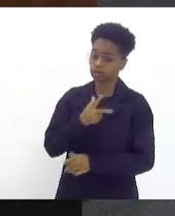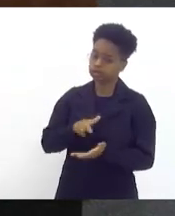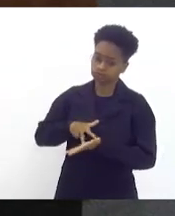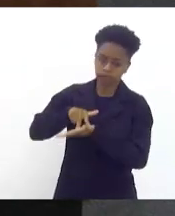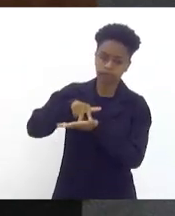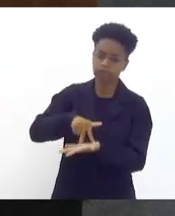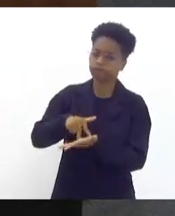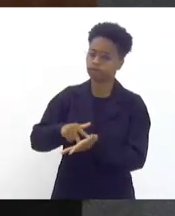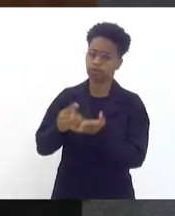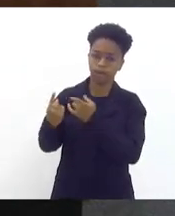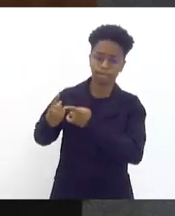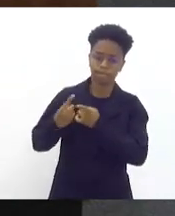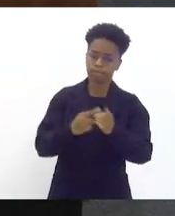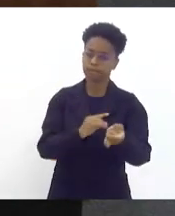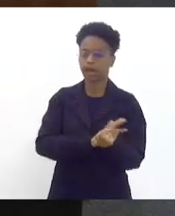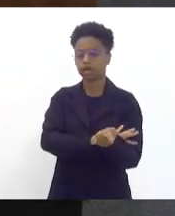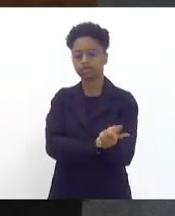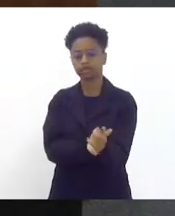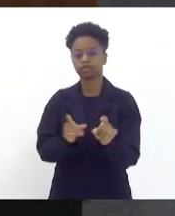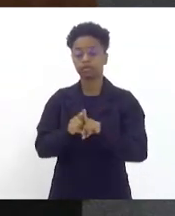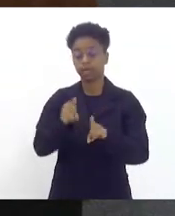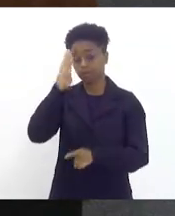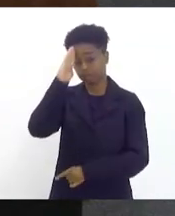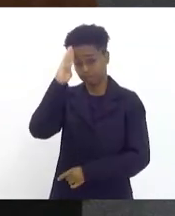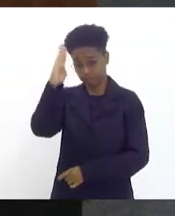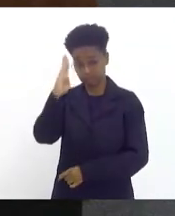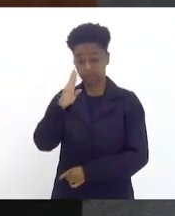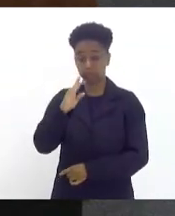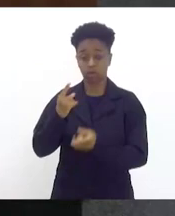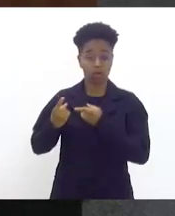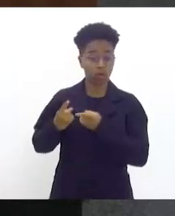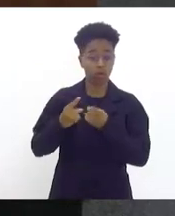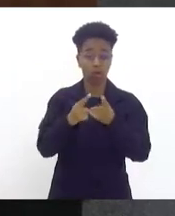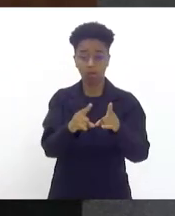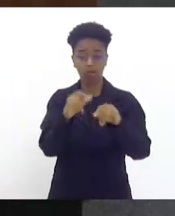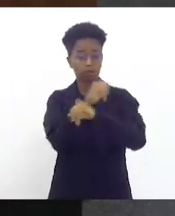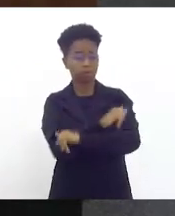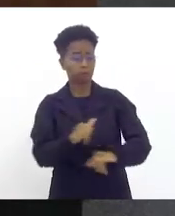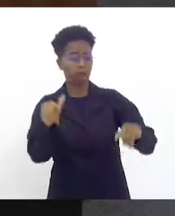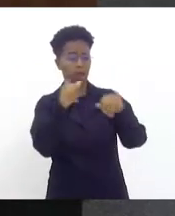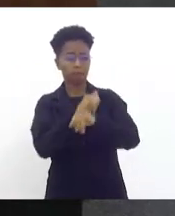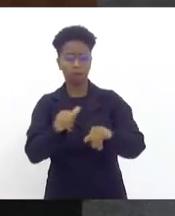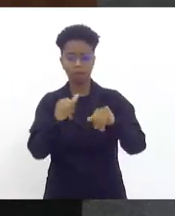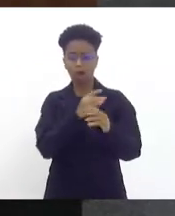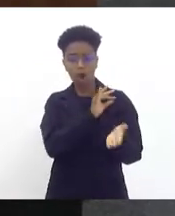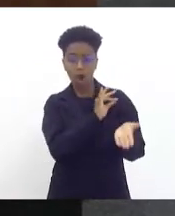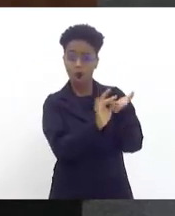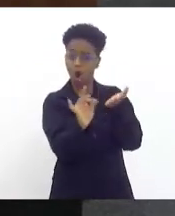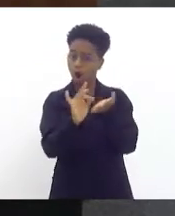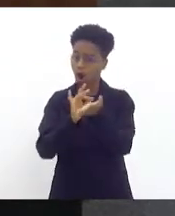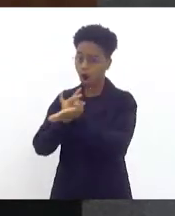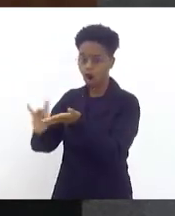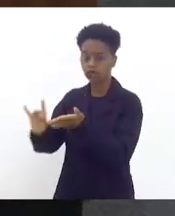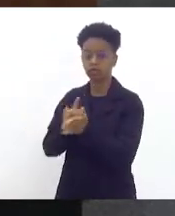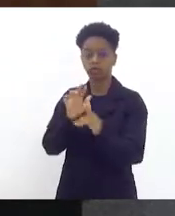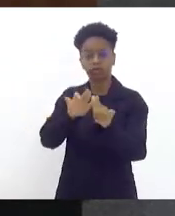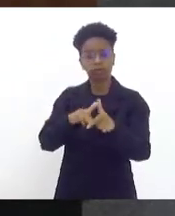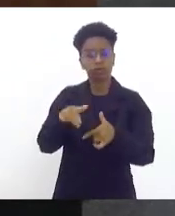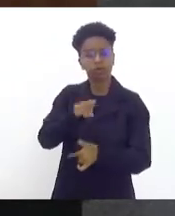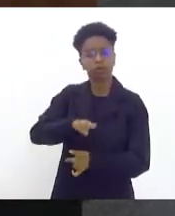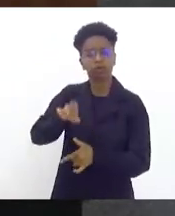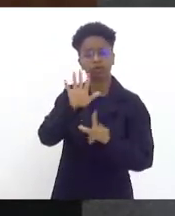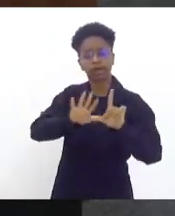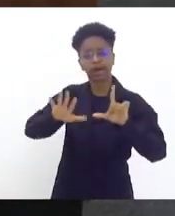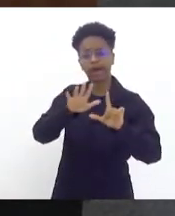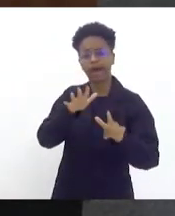no combate ao racismo e sobretudo no combate a veiculação de discurso de ódio através do ambiente